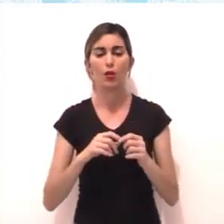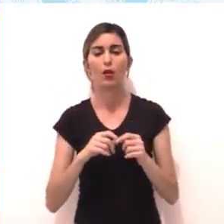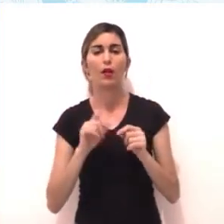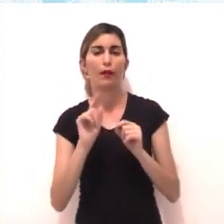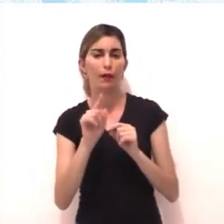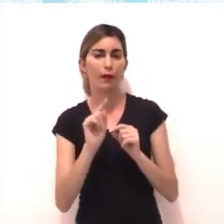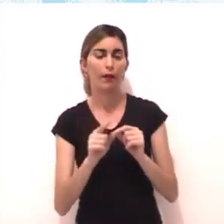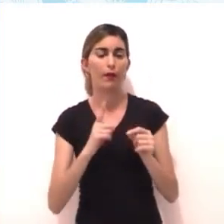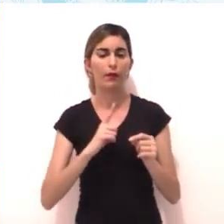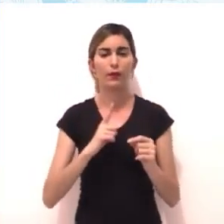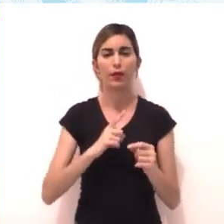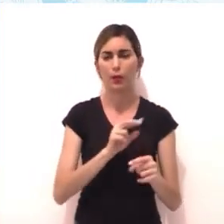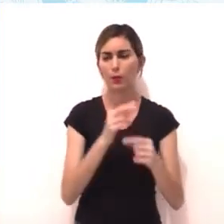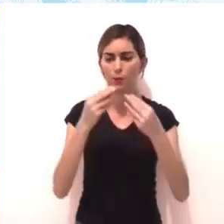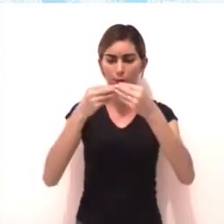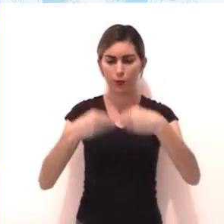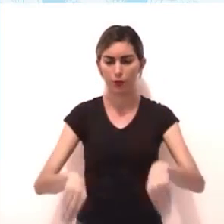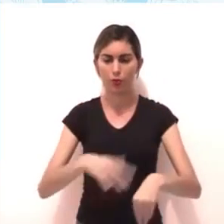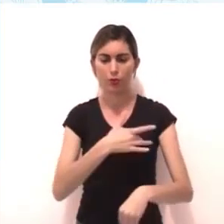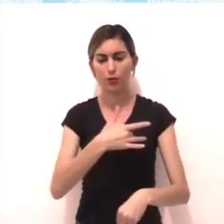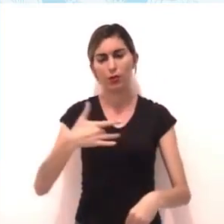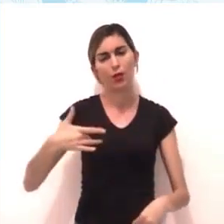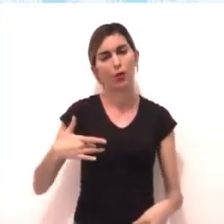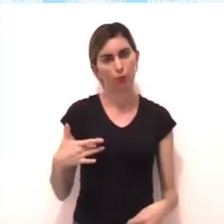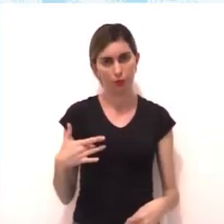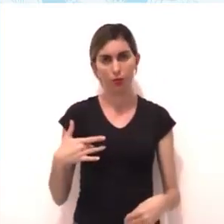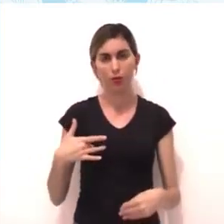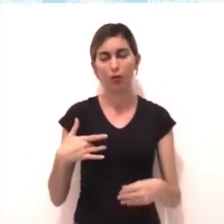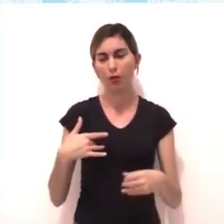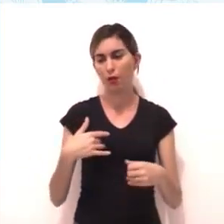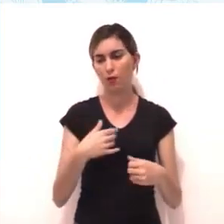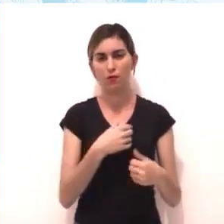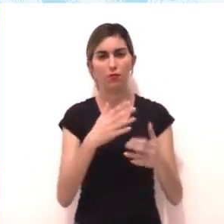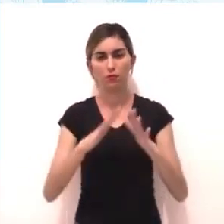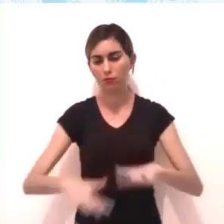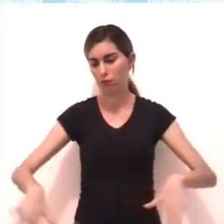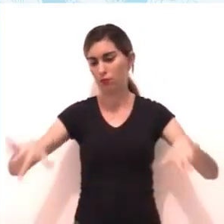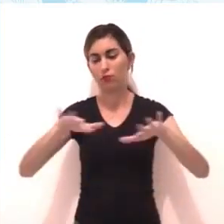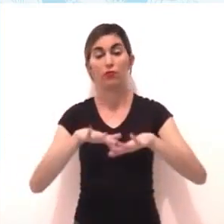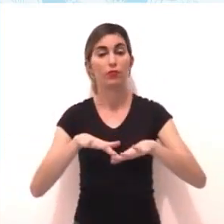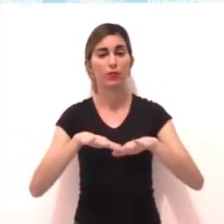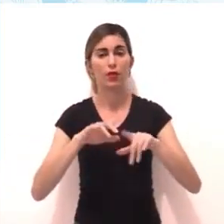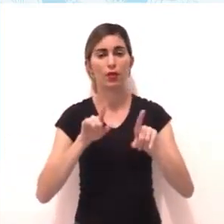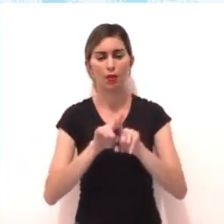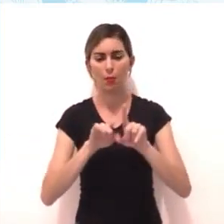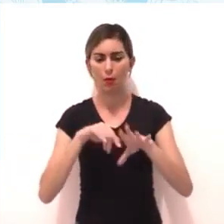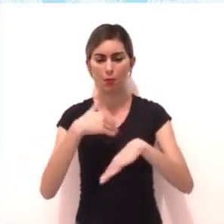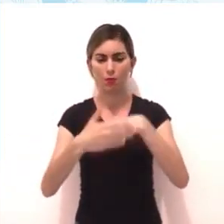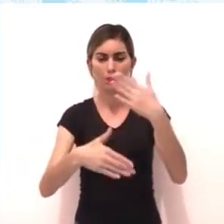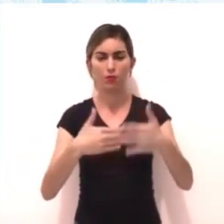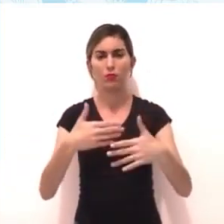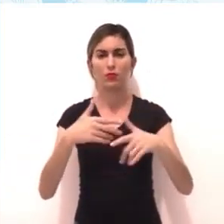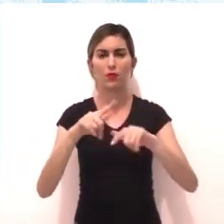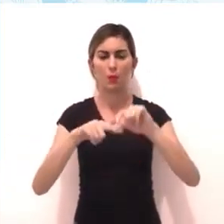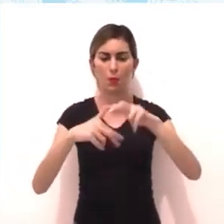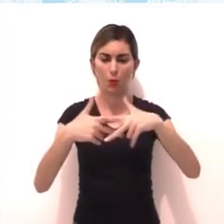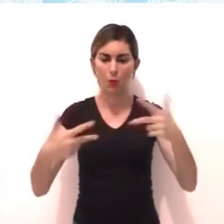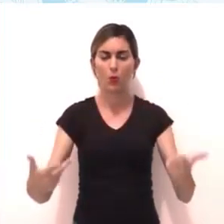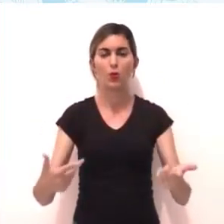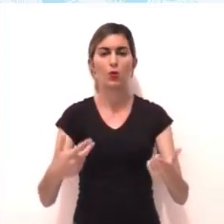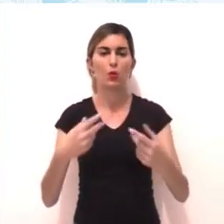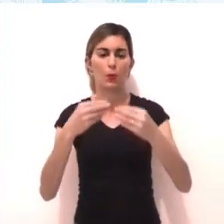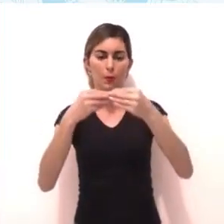concentração, seja prejudicial à saúde e ao bem-estar público, acarrete danos materiais